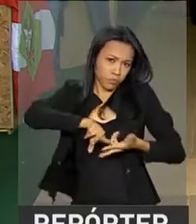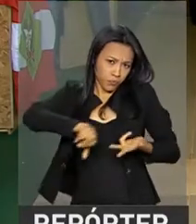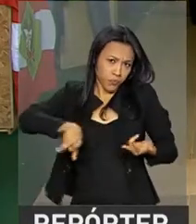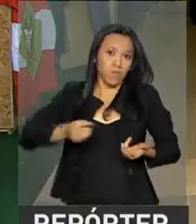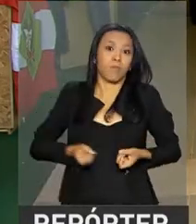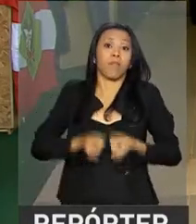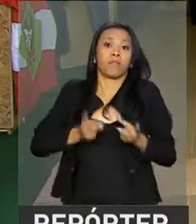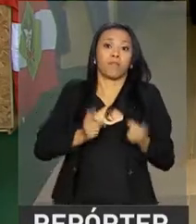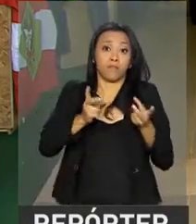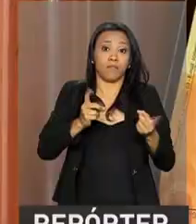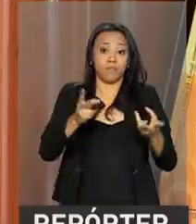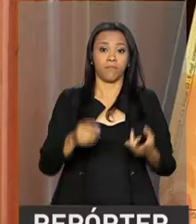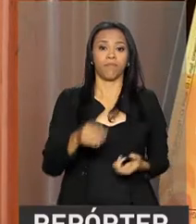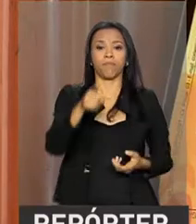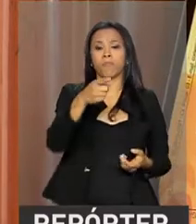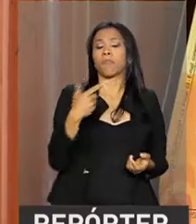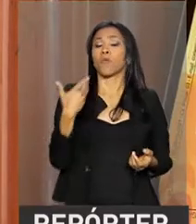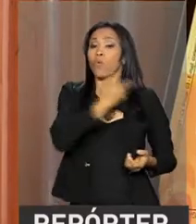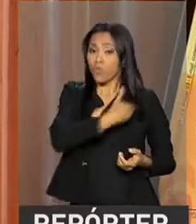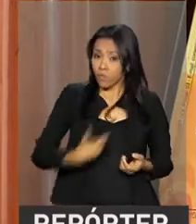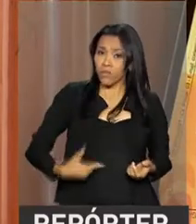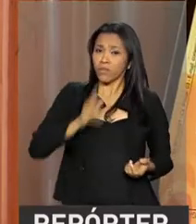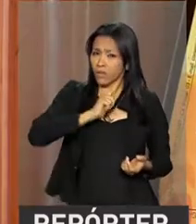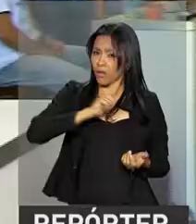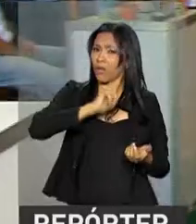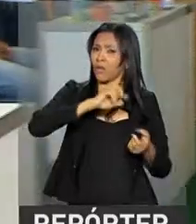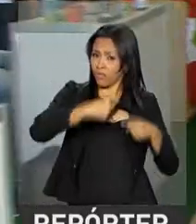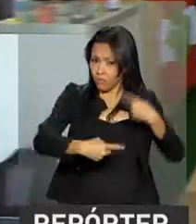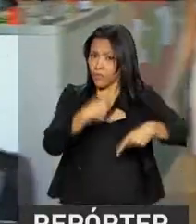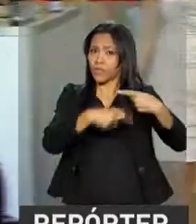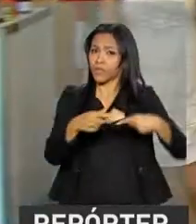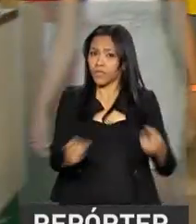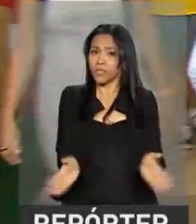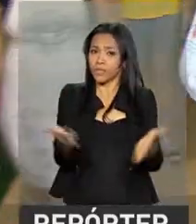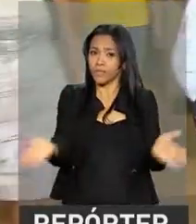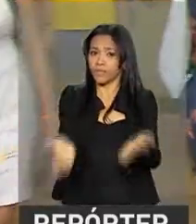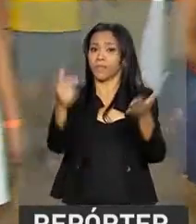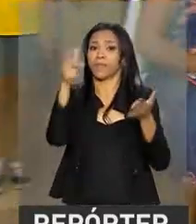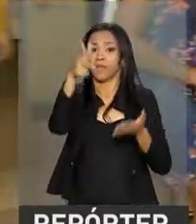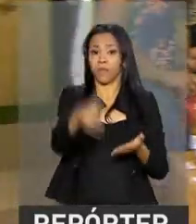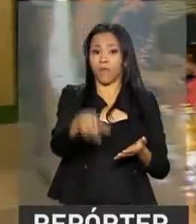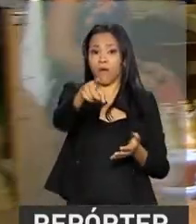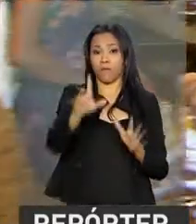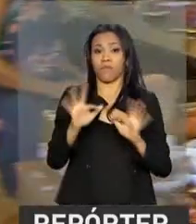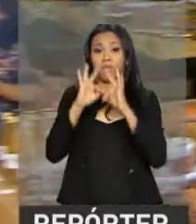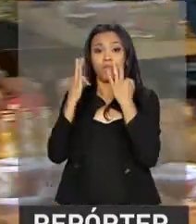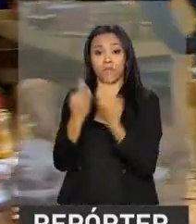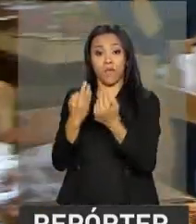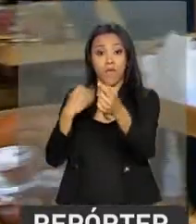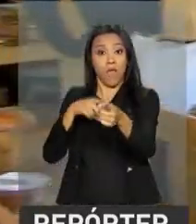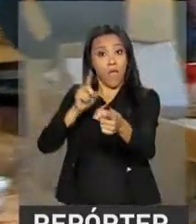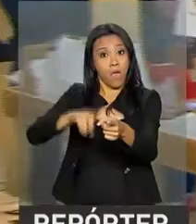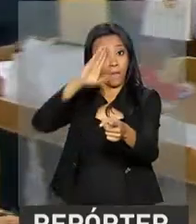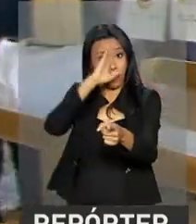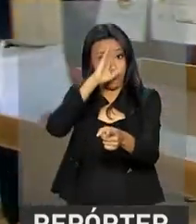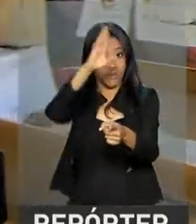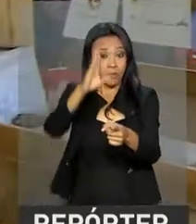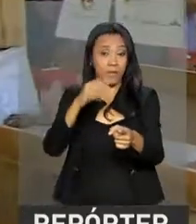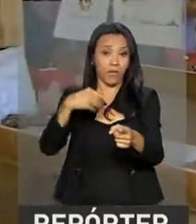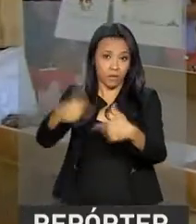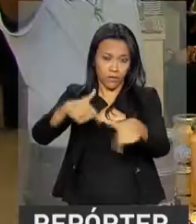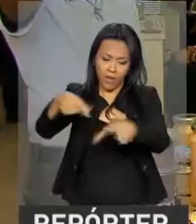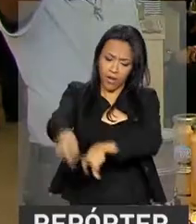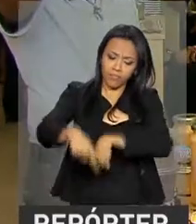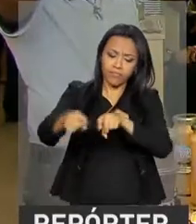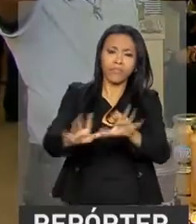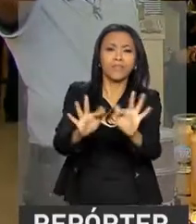que fomentam e estimulam a agroecologia. Como os agricultores familiares são os principais atores desse tipo de produção,